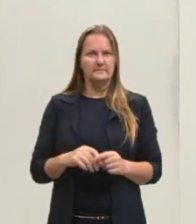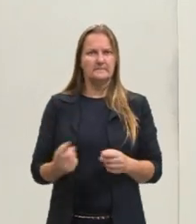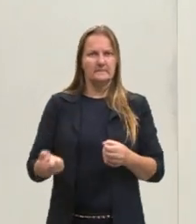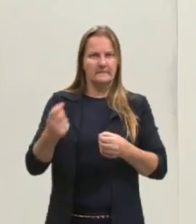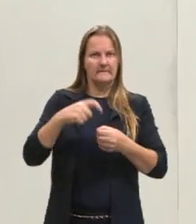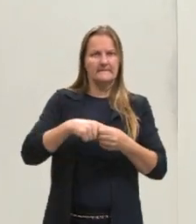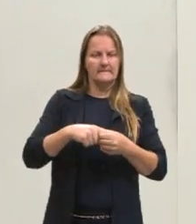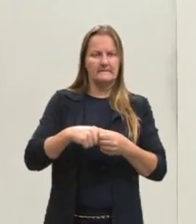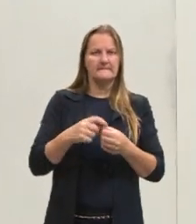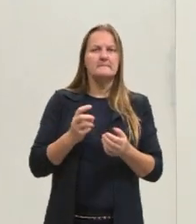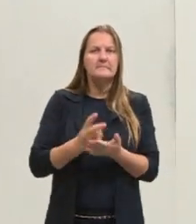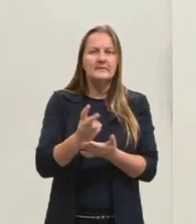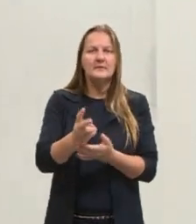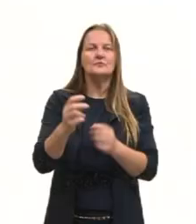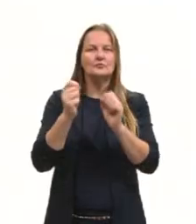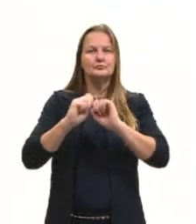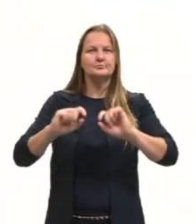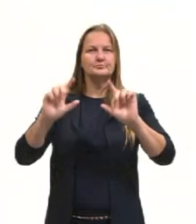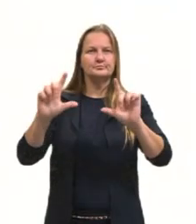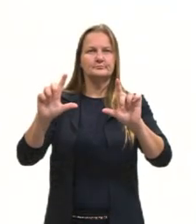e vamos continuar nos slides.